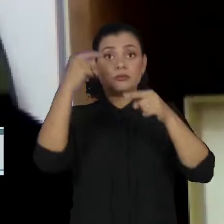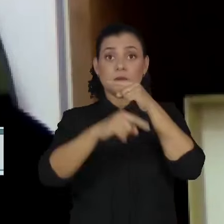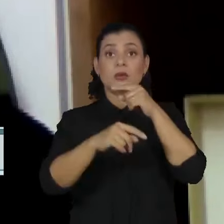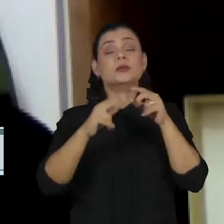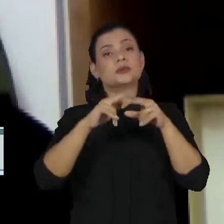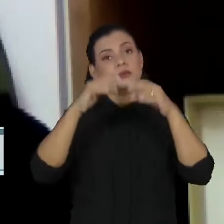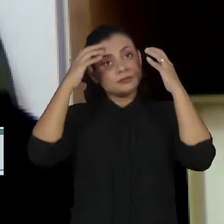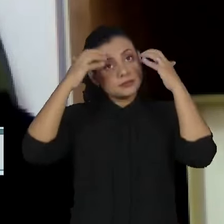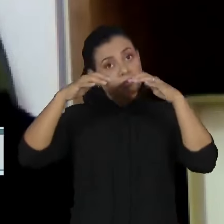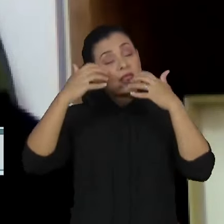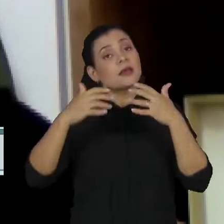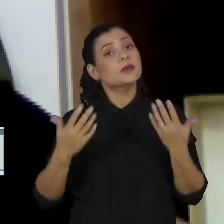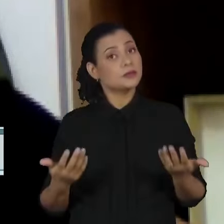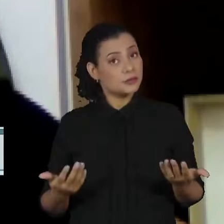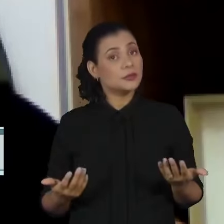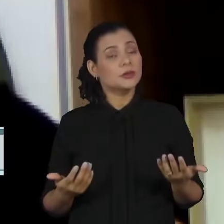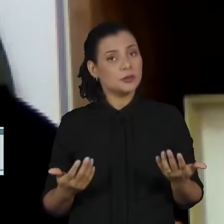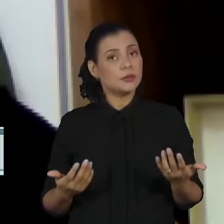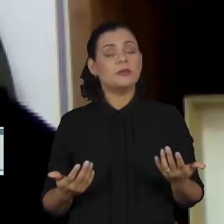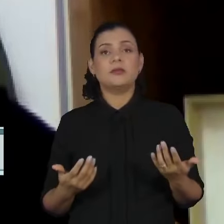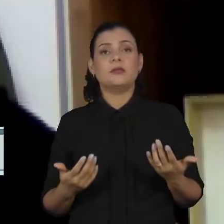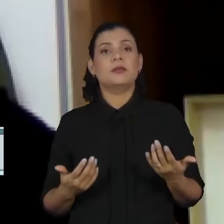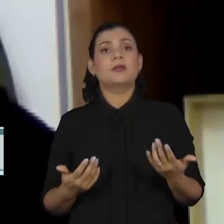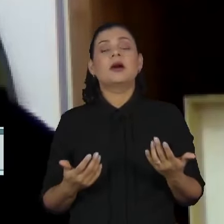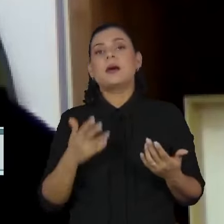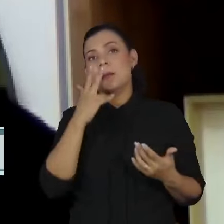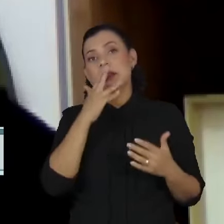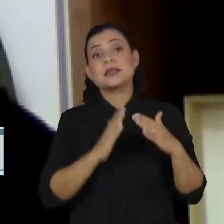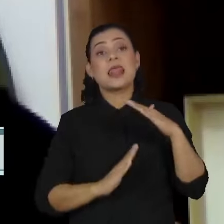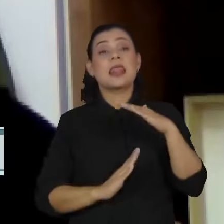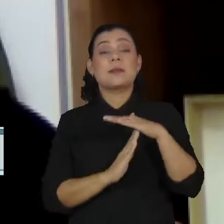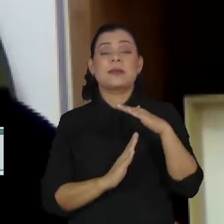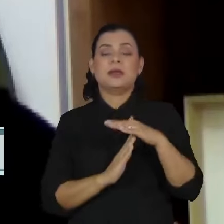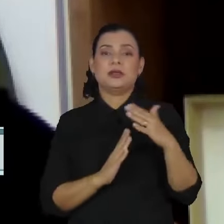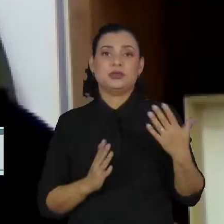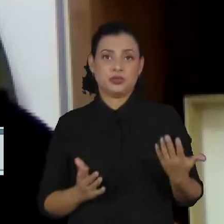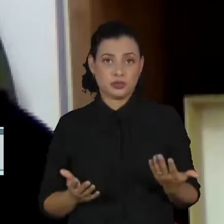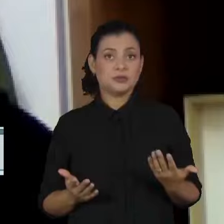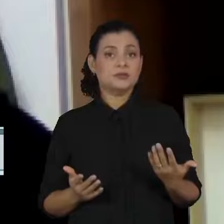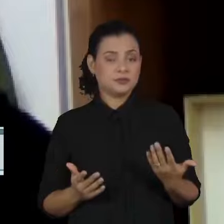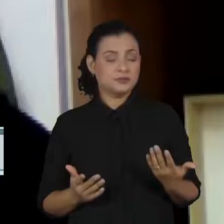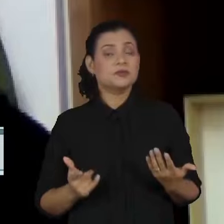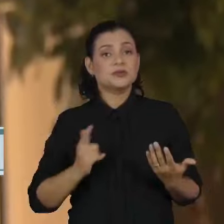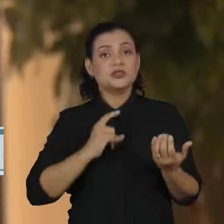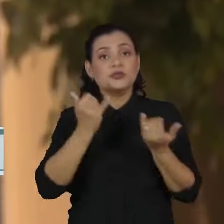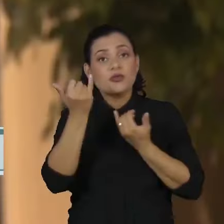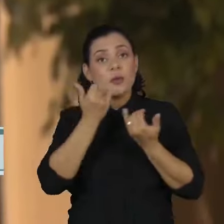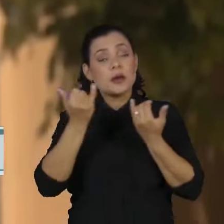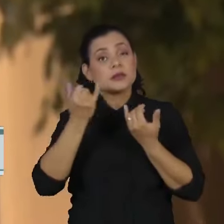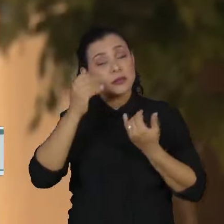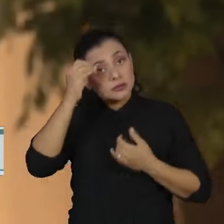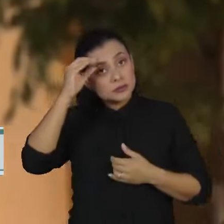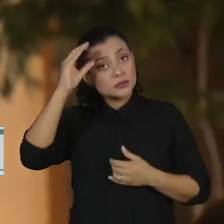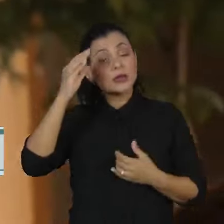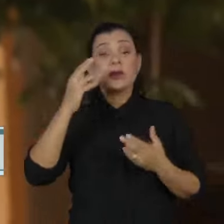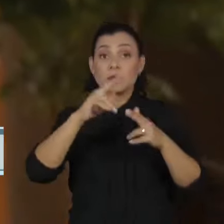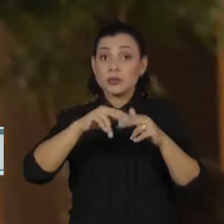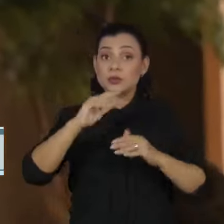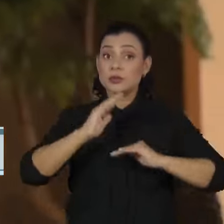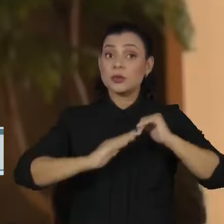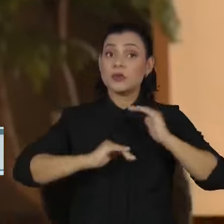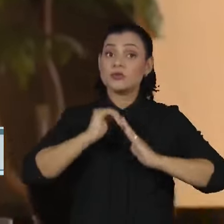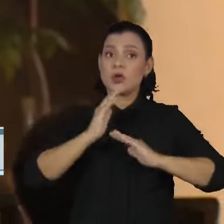nosso cérebro tem essa capacidade limitada de processamento de recursos, né, de informações. A exigência de um